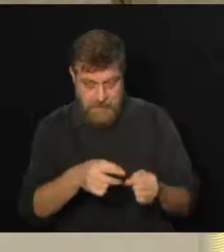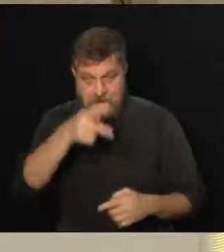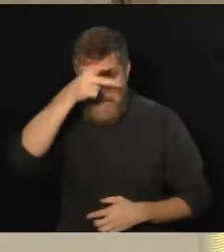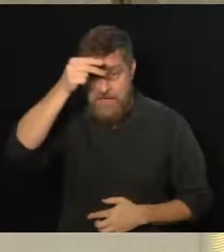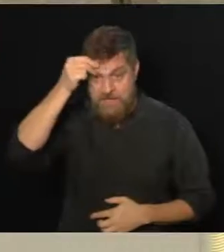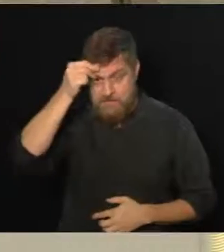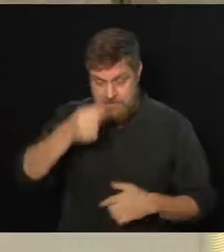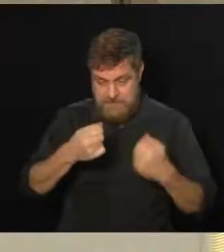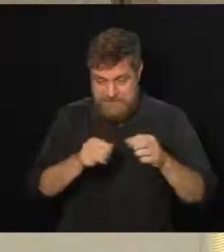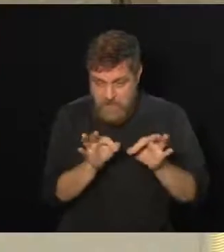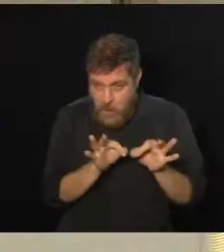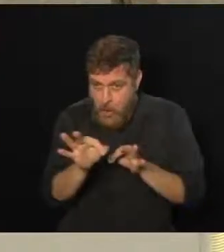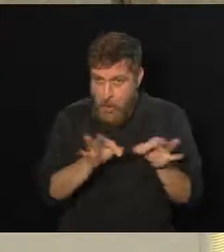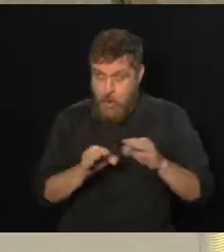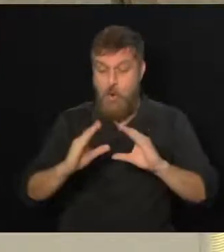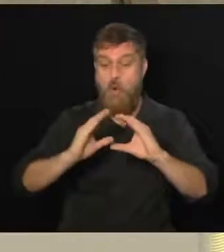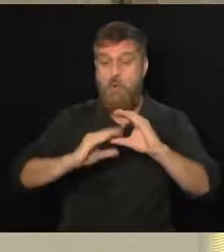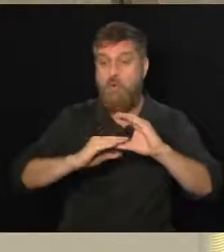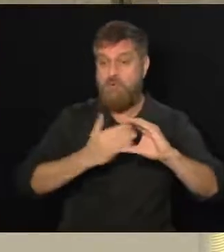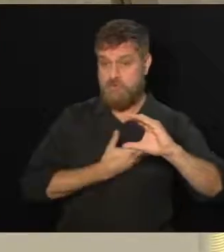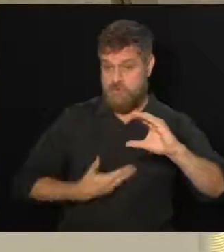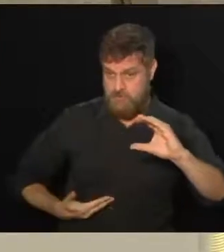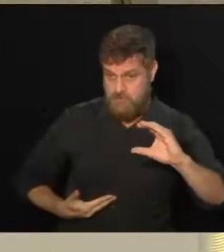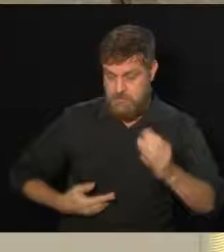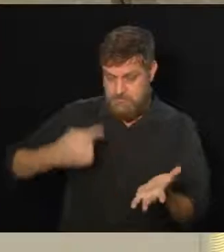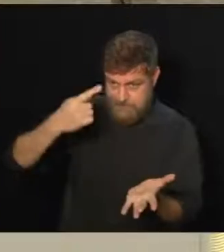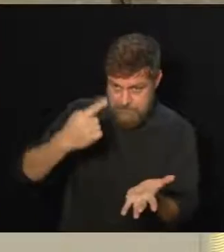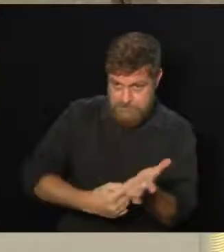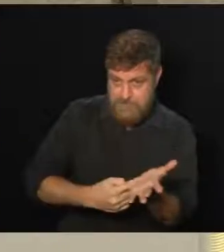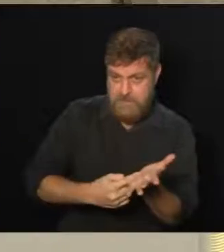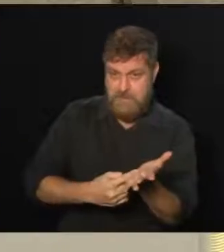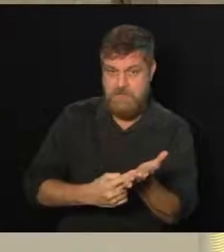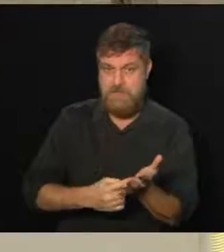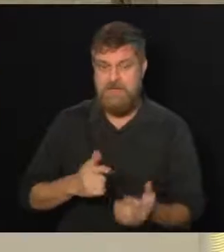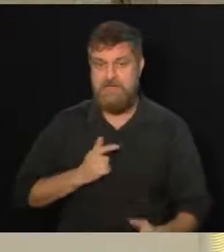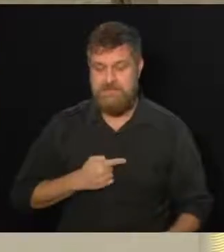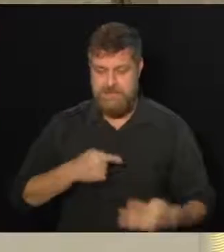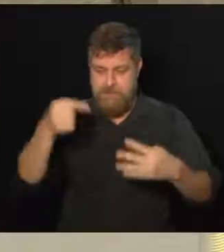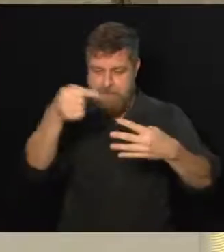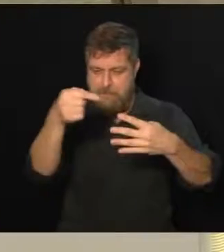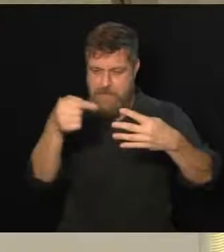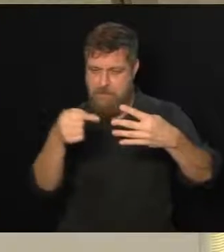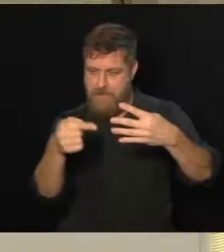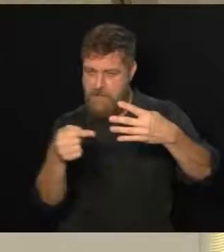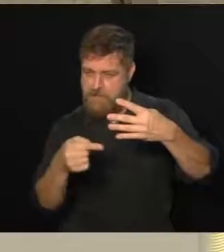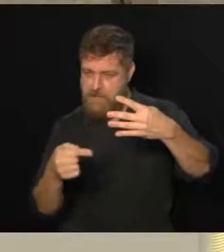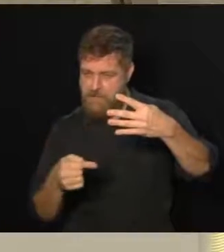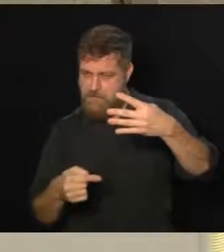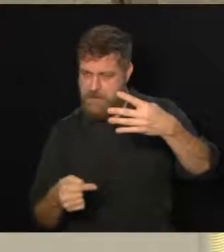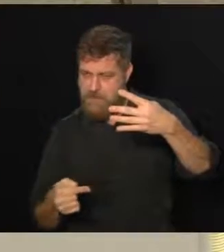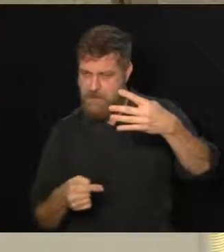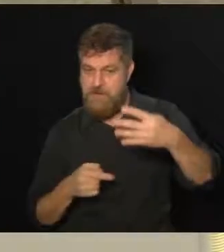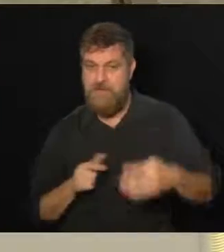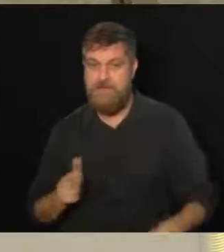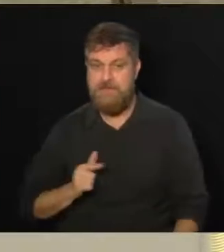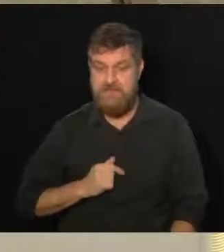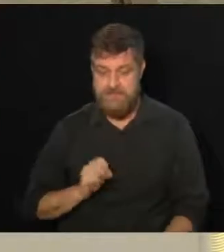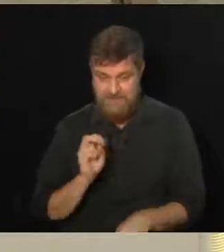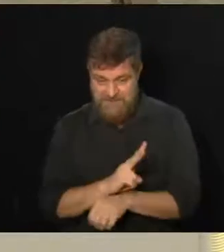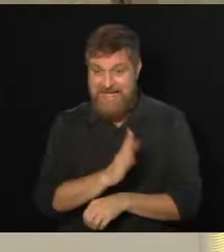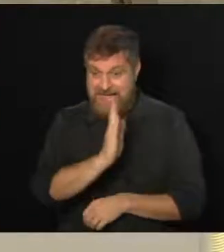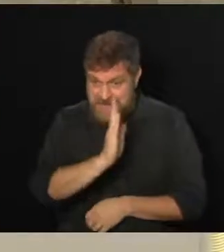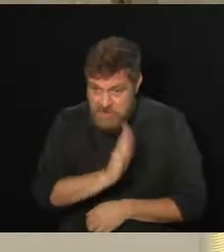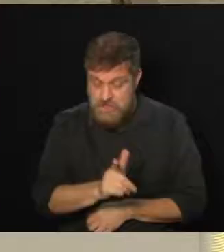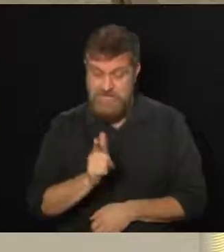obviamente, deve organizar, realizar um concurso público, né, para classificar E à medida que forem surgindo as vagas, já